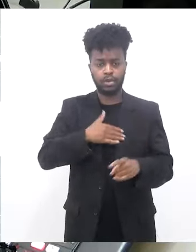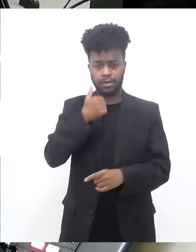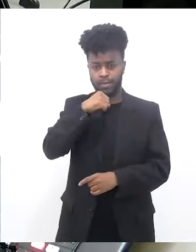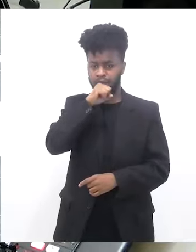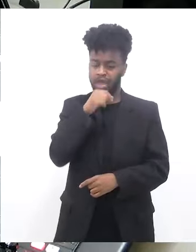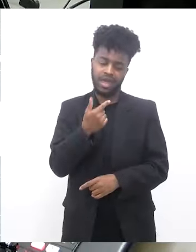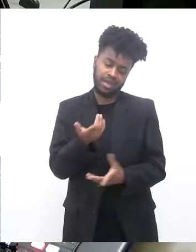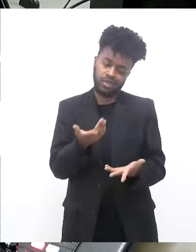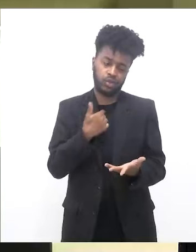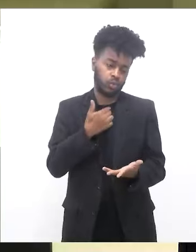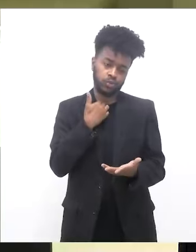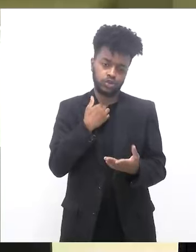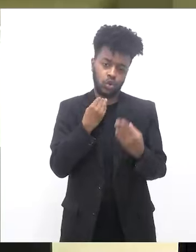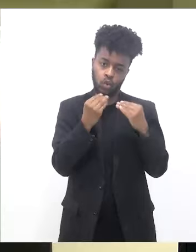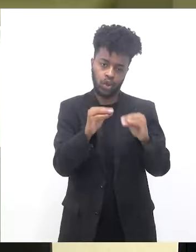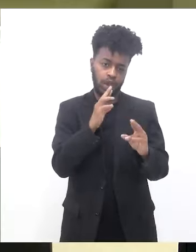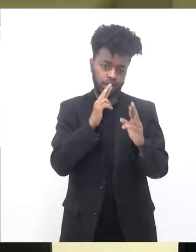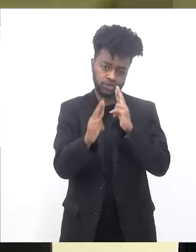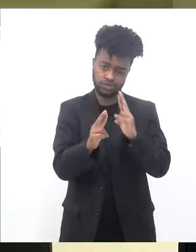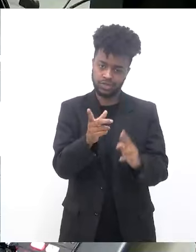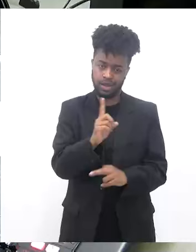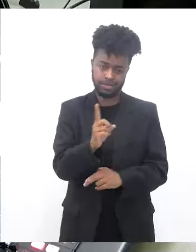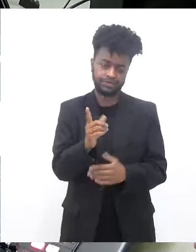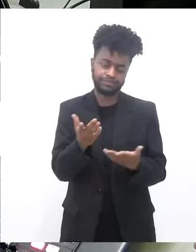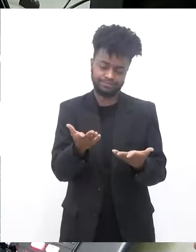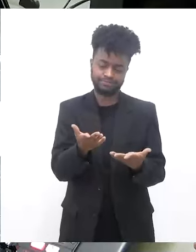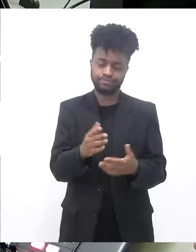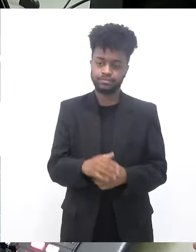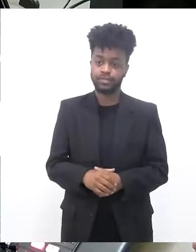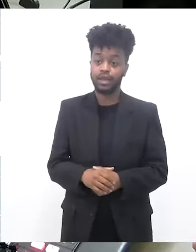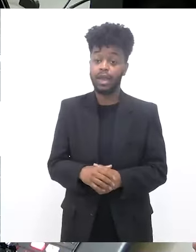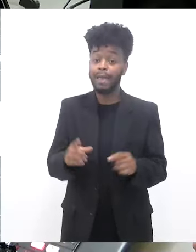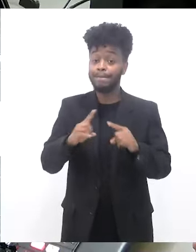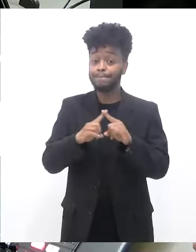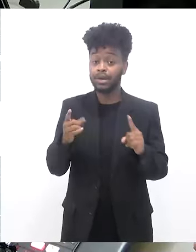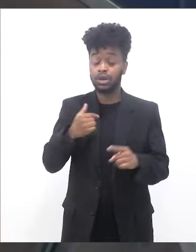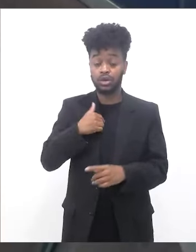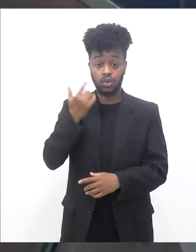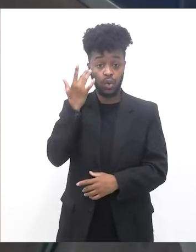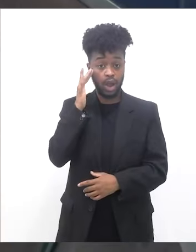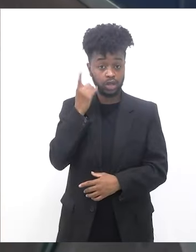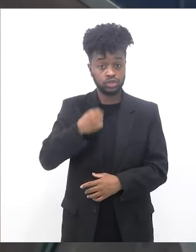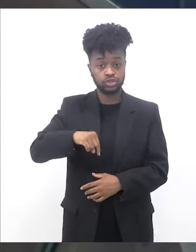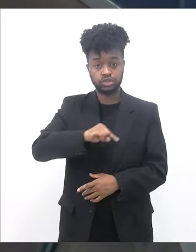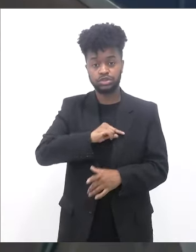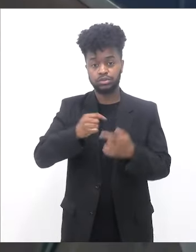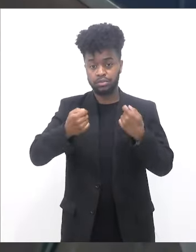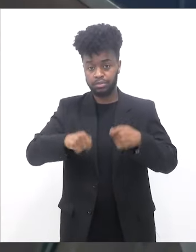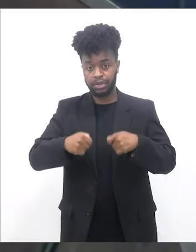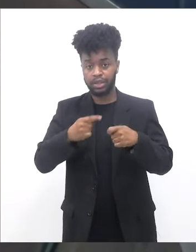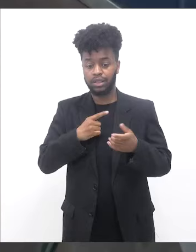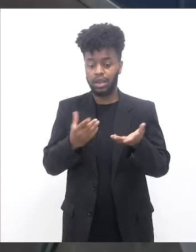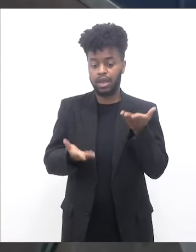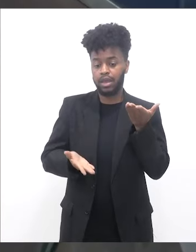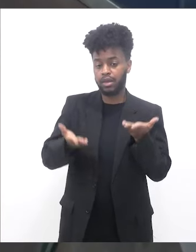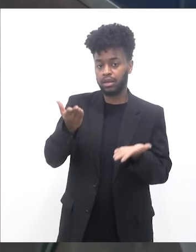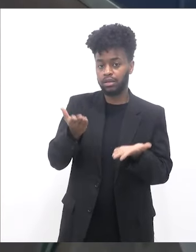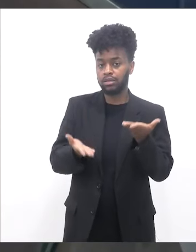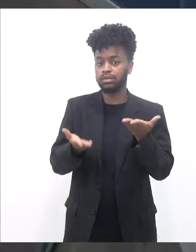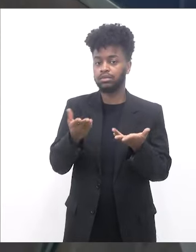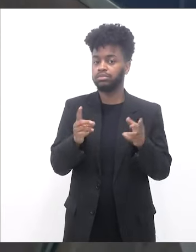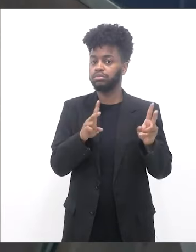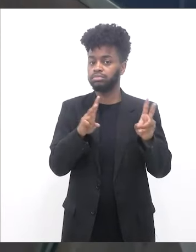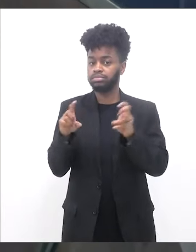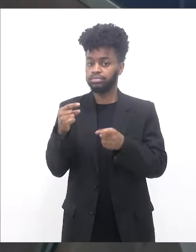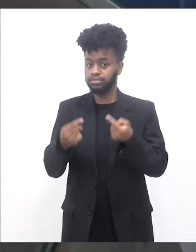não deveria ter colocado o resultado 100-0, tudo bem. Pois é. Mas eu acho que a gente precisa ter um